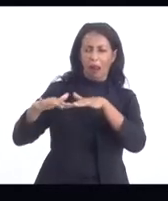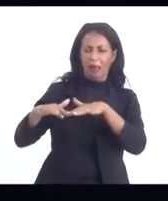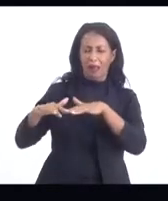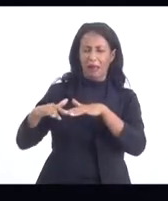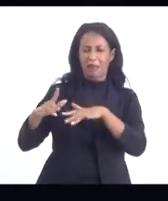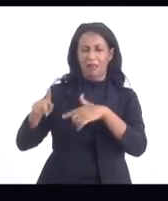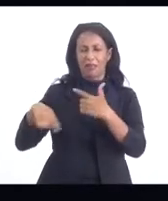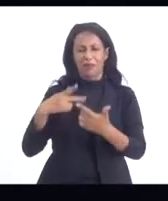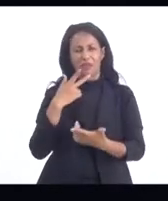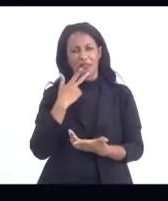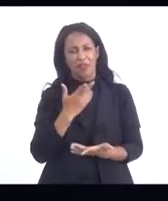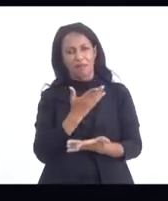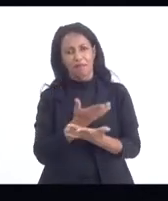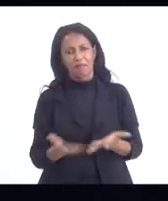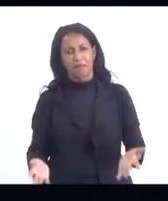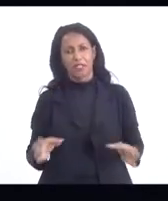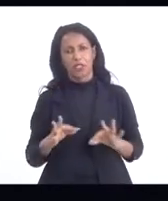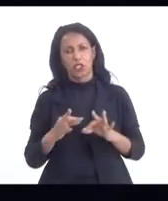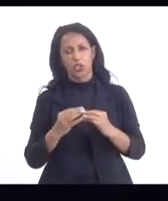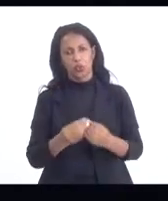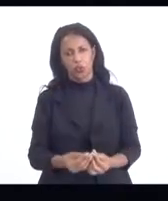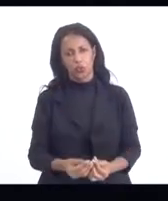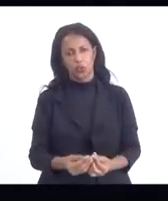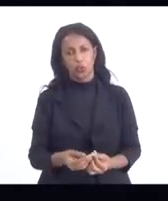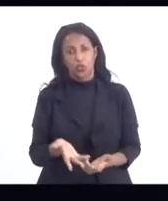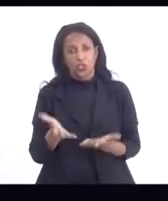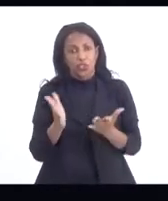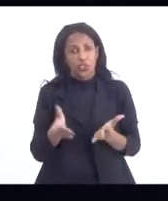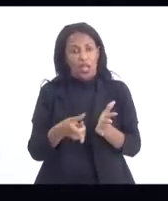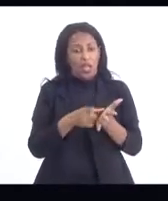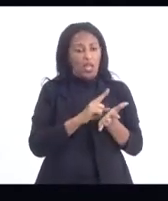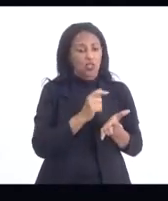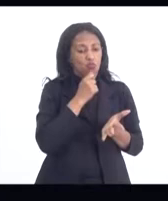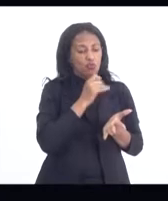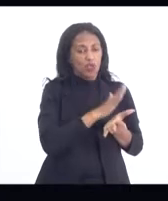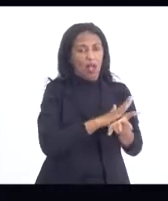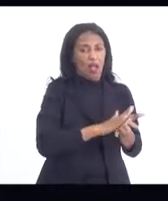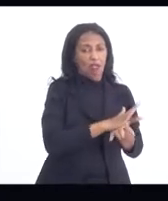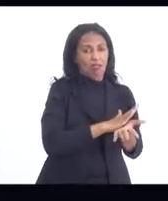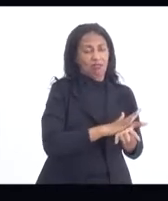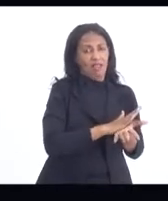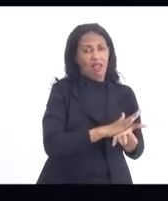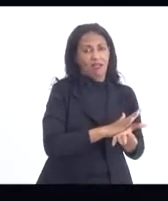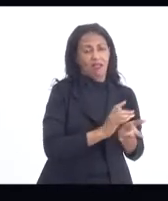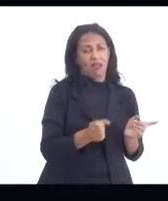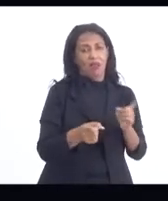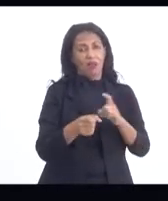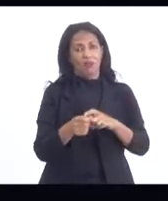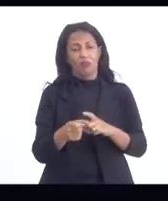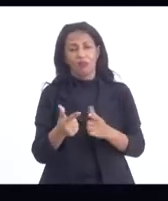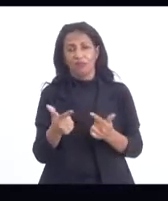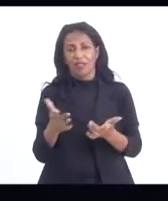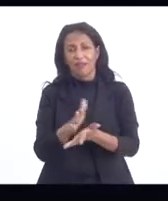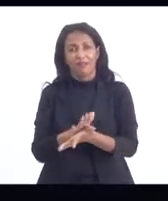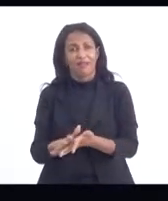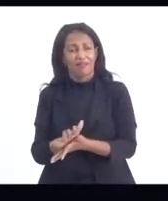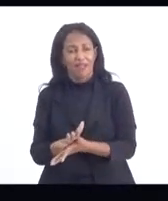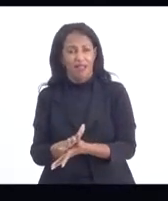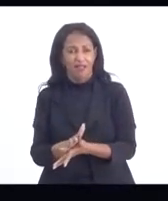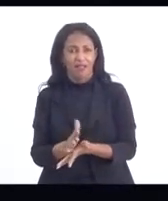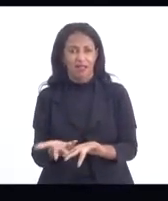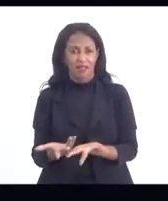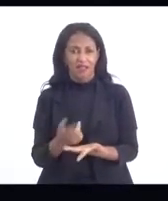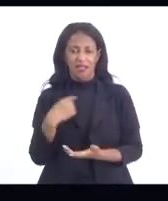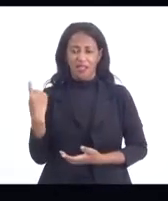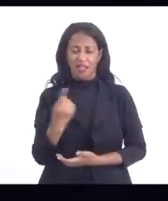dizer, perdi tudo. Já não tinha nada e ainda perdi tudo. Isso dói na gente também, que está à frente de